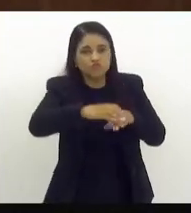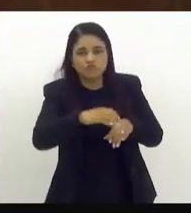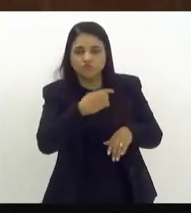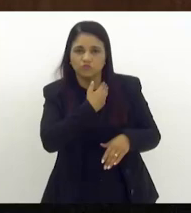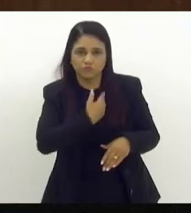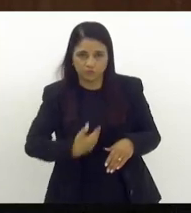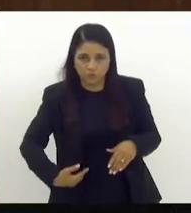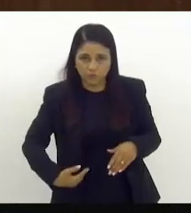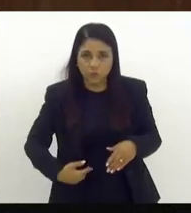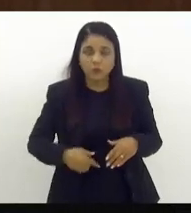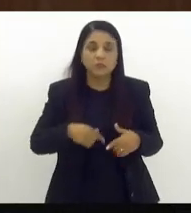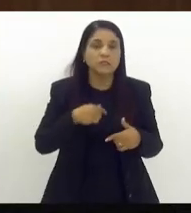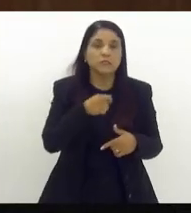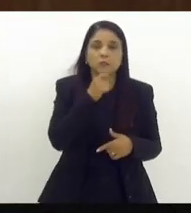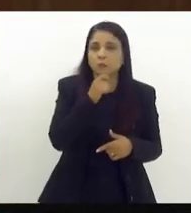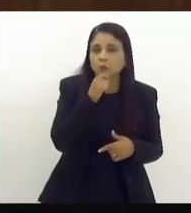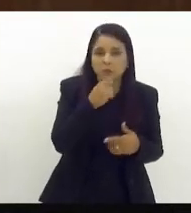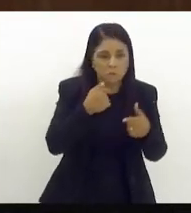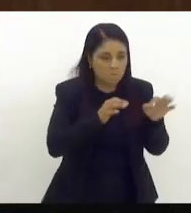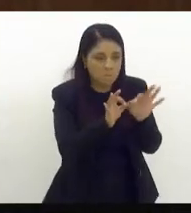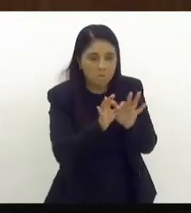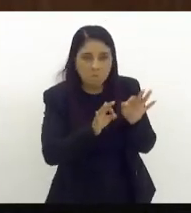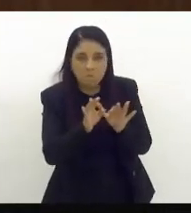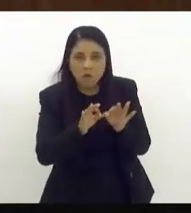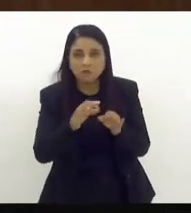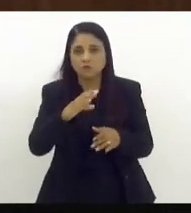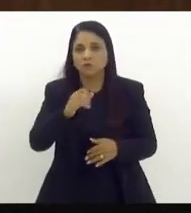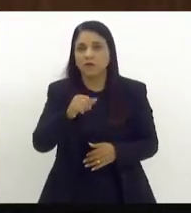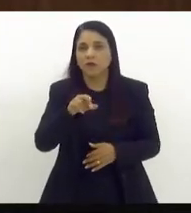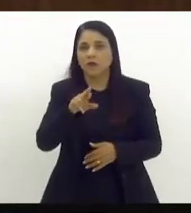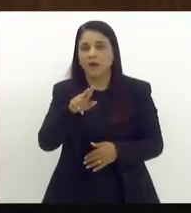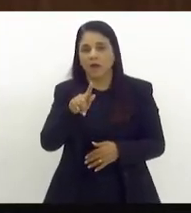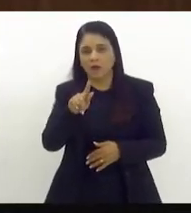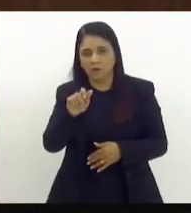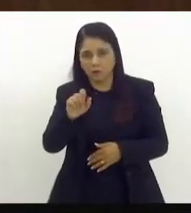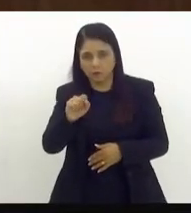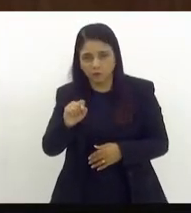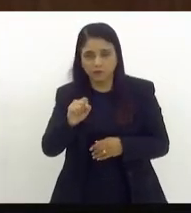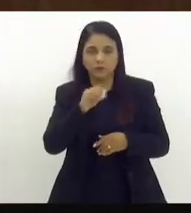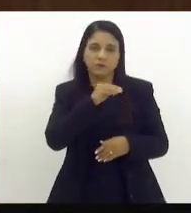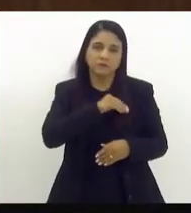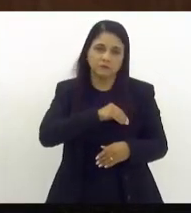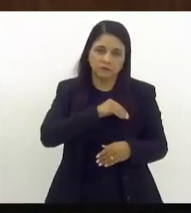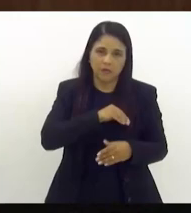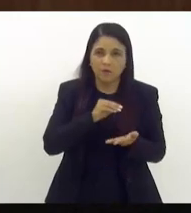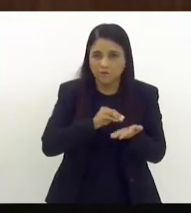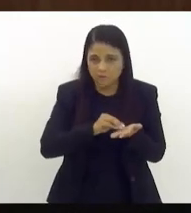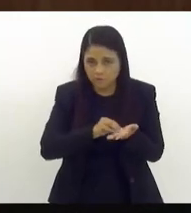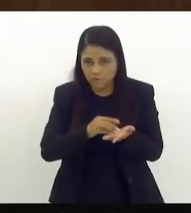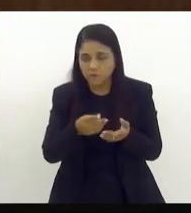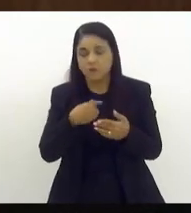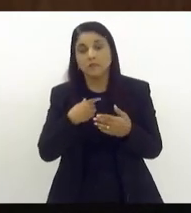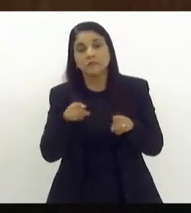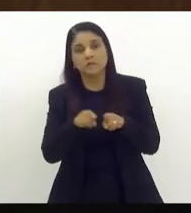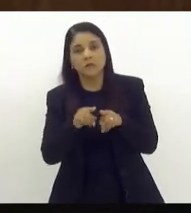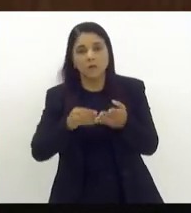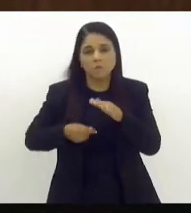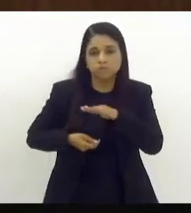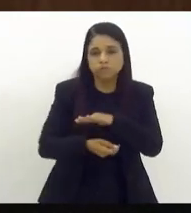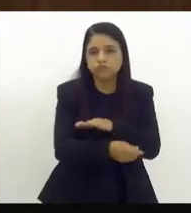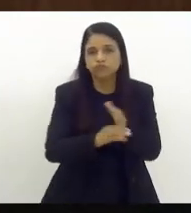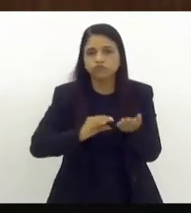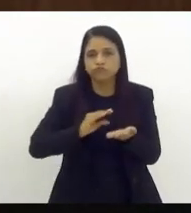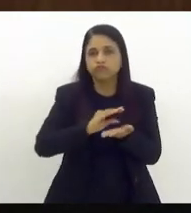plano de cargo, carreiras e salários. E também fomentar, aportar recursos para que o Teatro